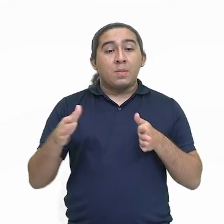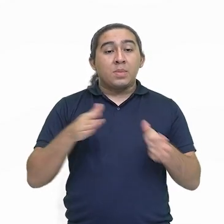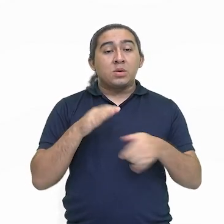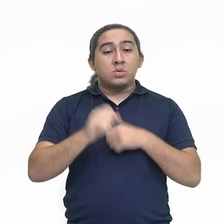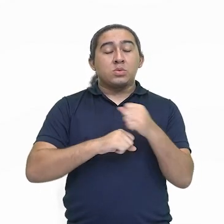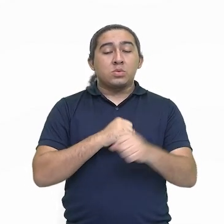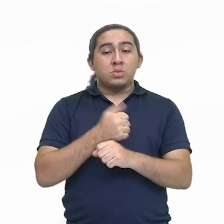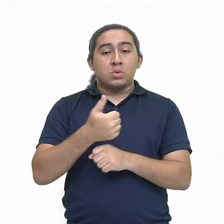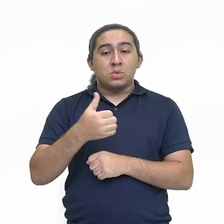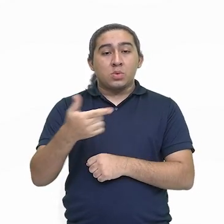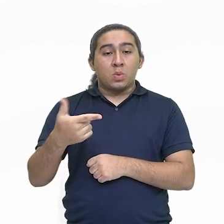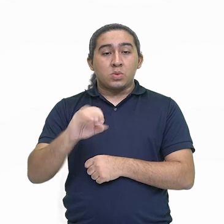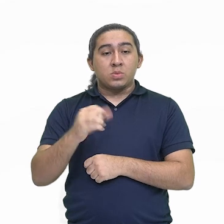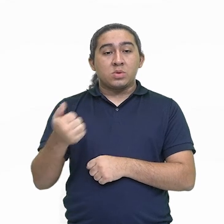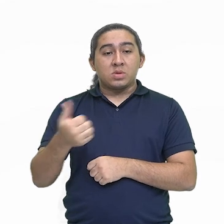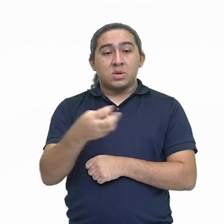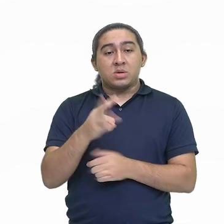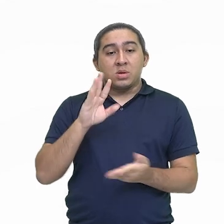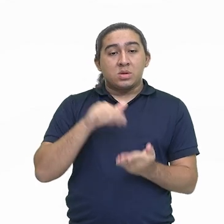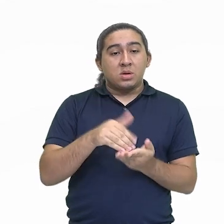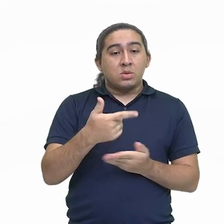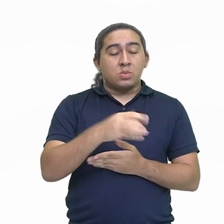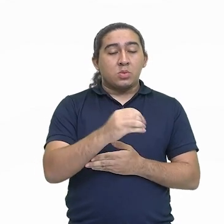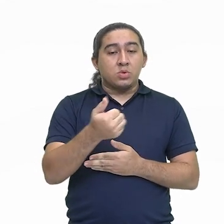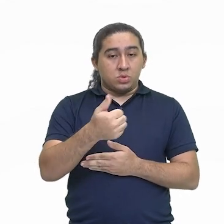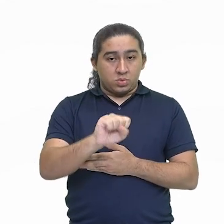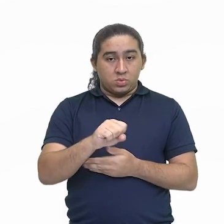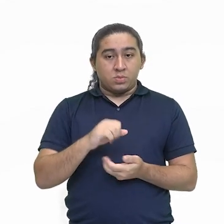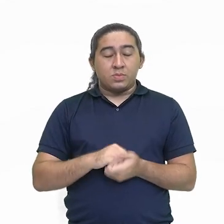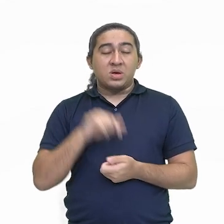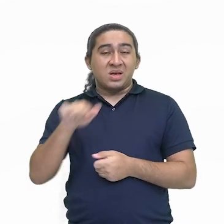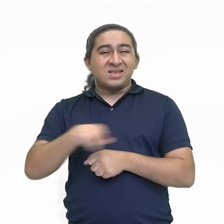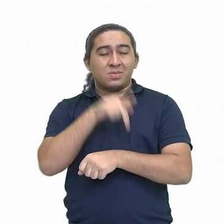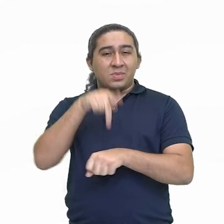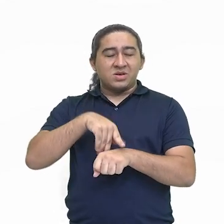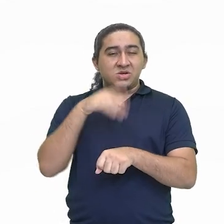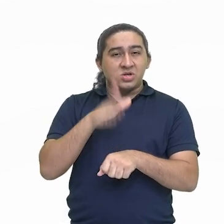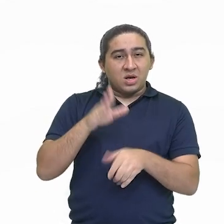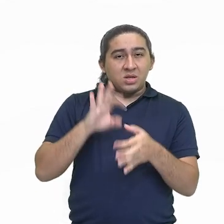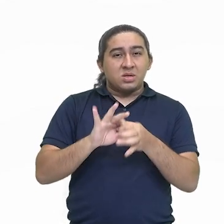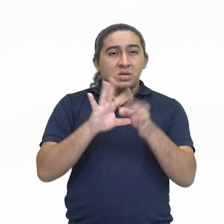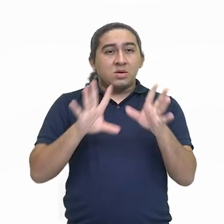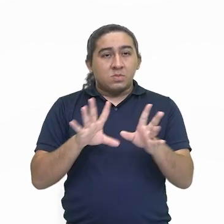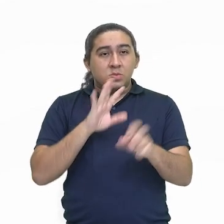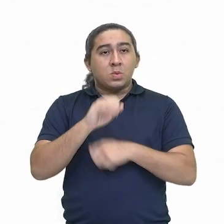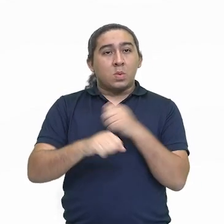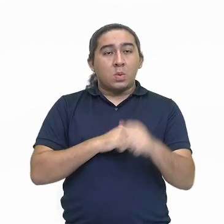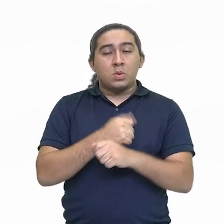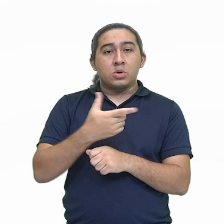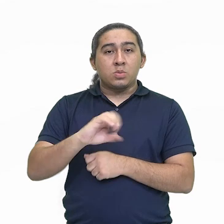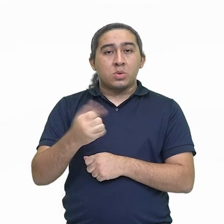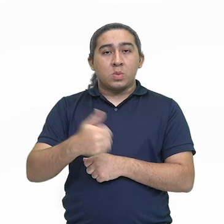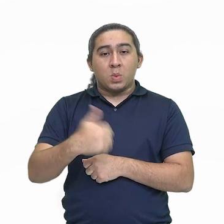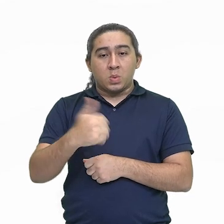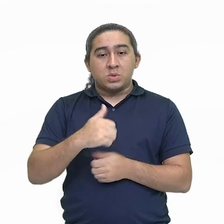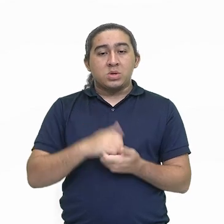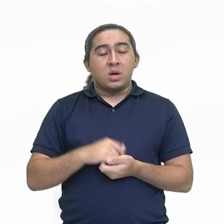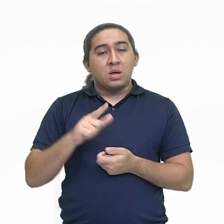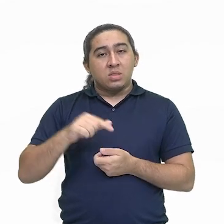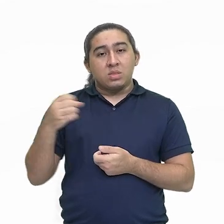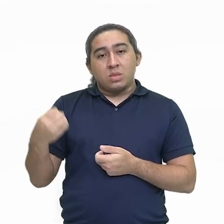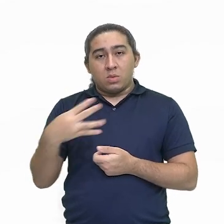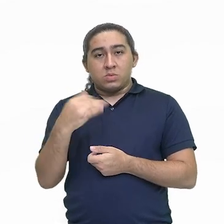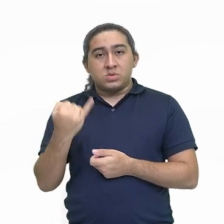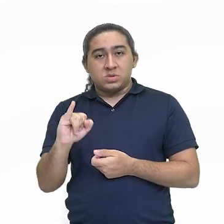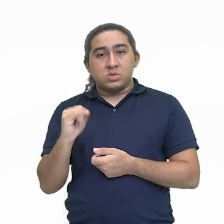até 2018, né? O Sudão do Sul ele conquistou sua independência no ano de 2011, né? Uma independência recente, se a gente